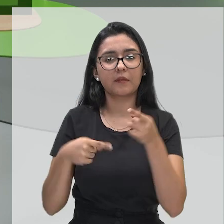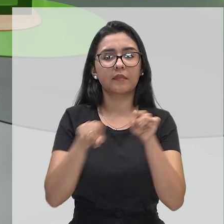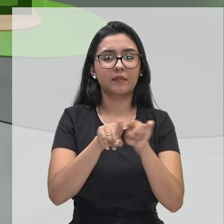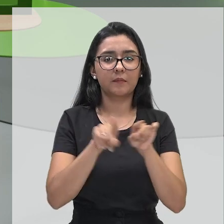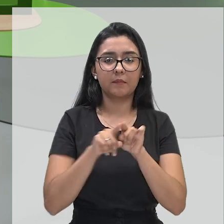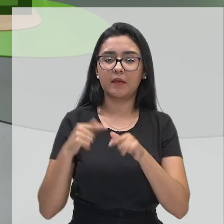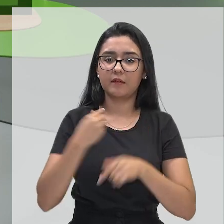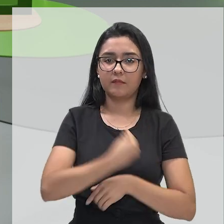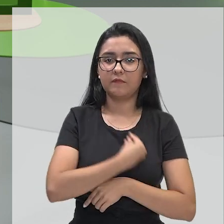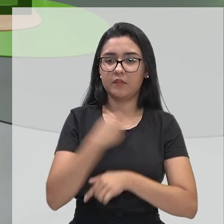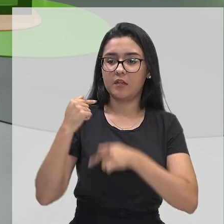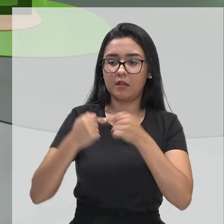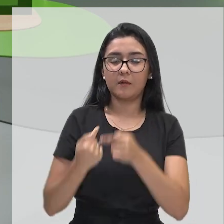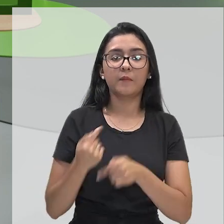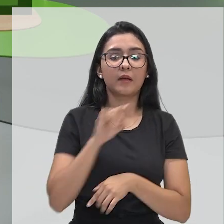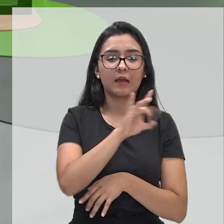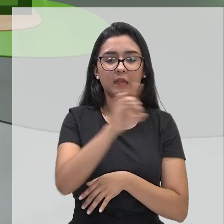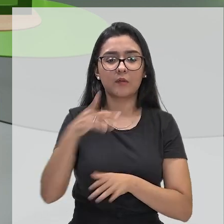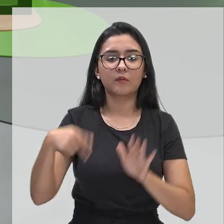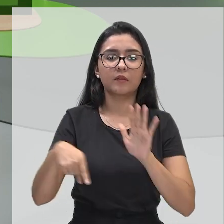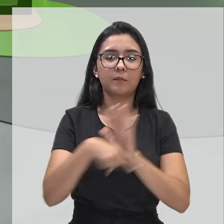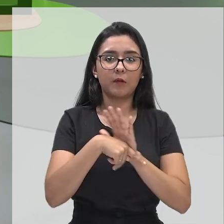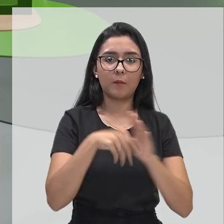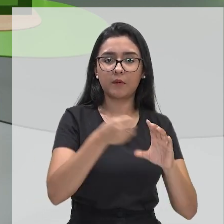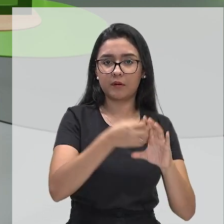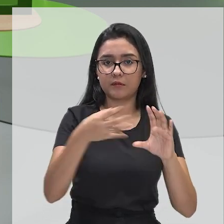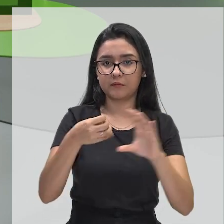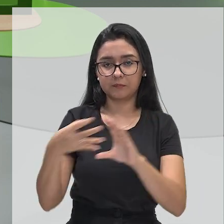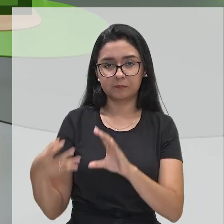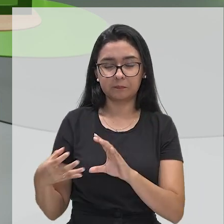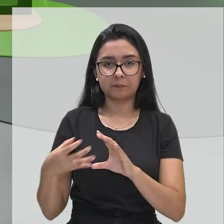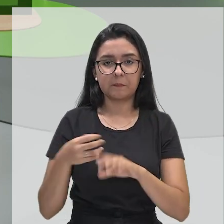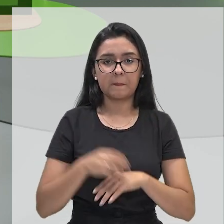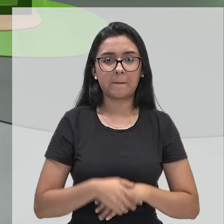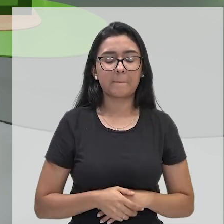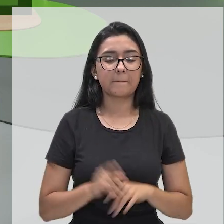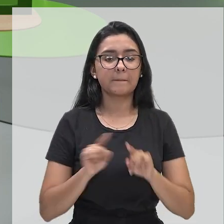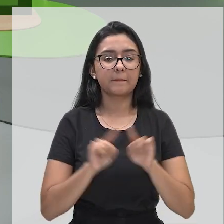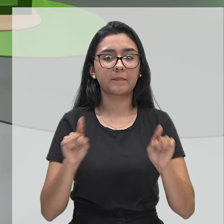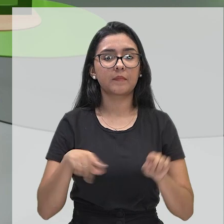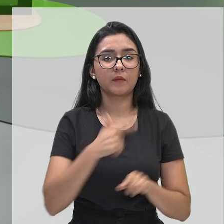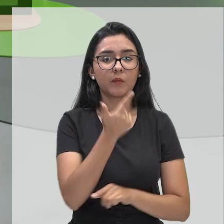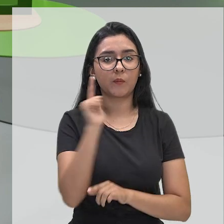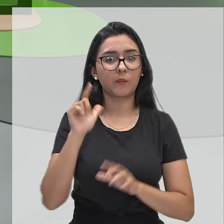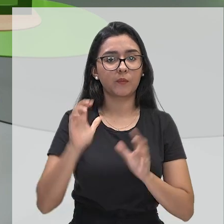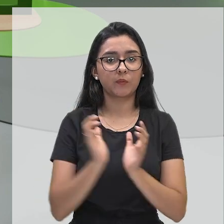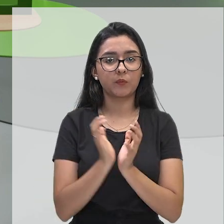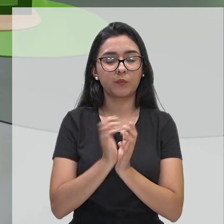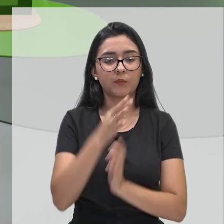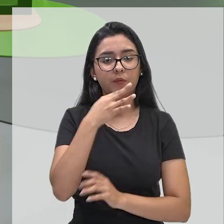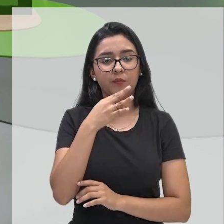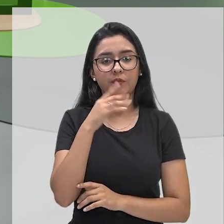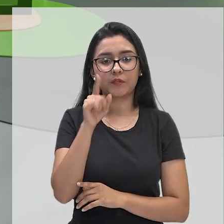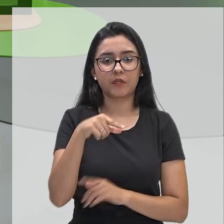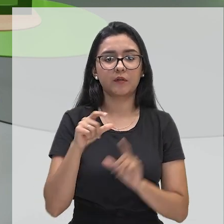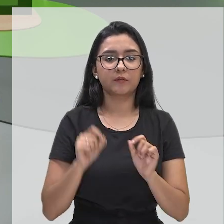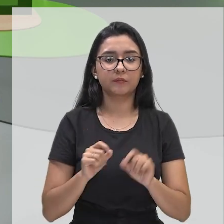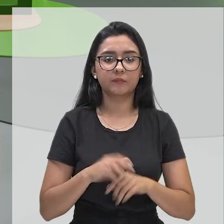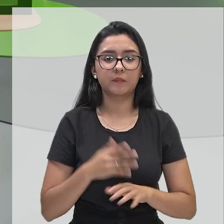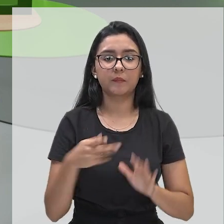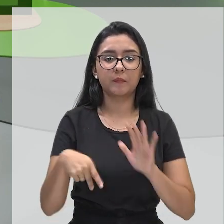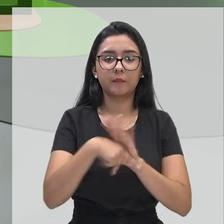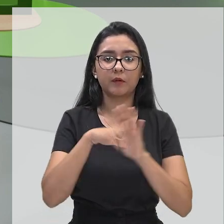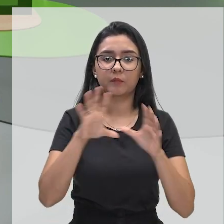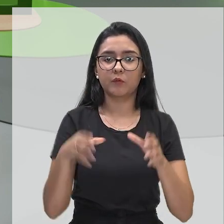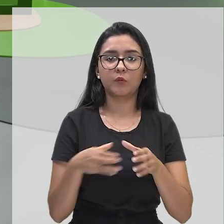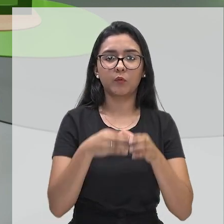e o mecanismo de reprodução de cada grupo pode ser diferente. Mas a gente tem mais um grupo aí para conhecer, grupo ainda